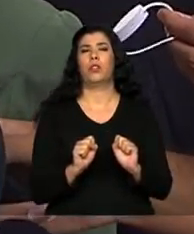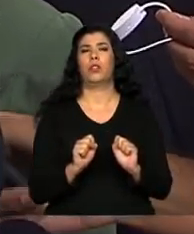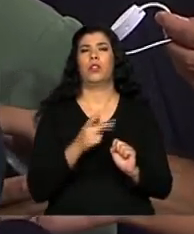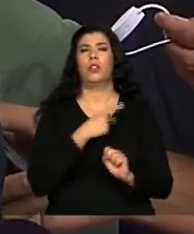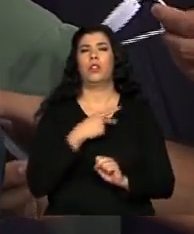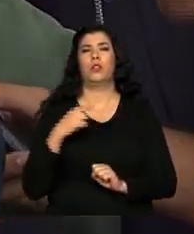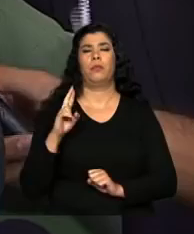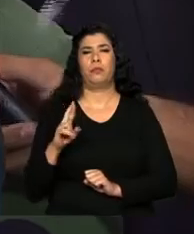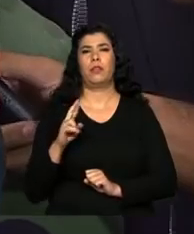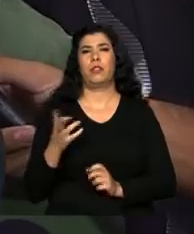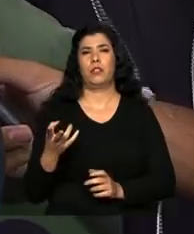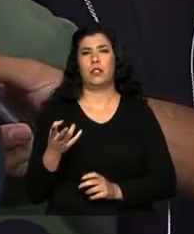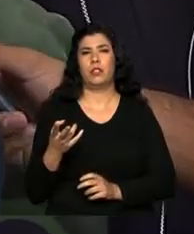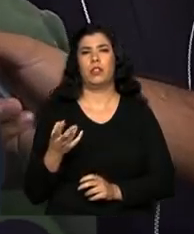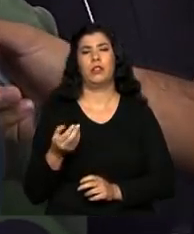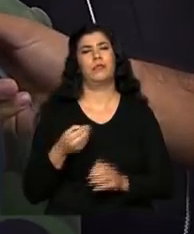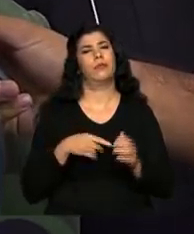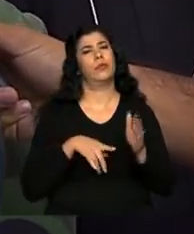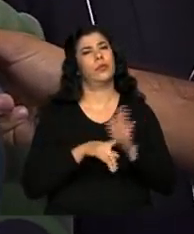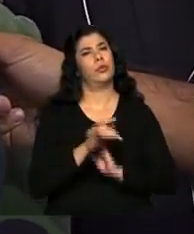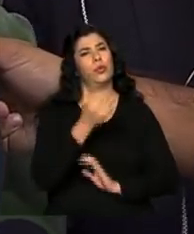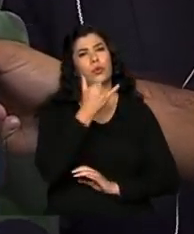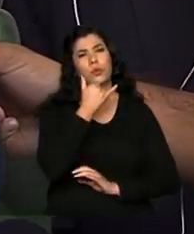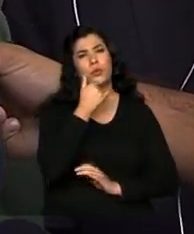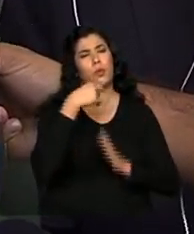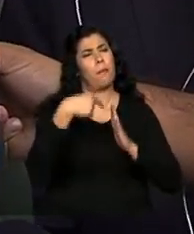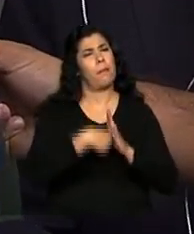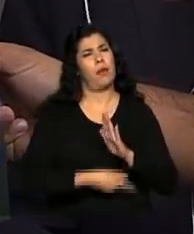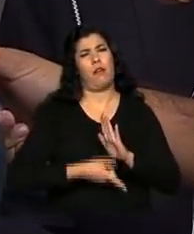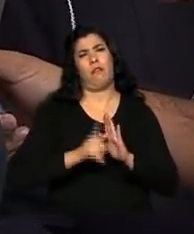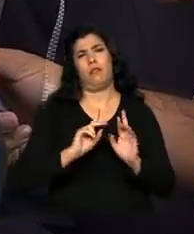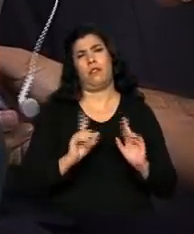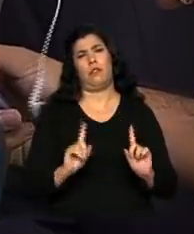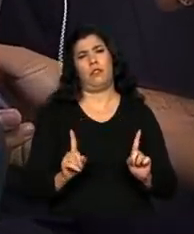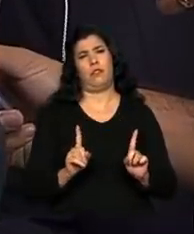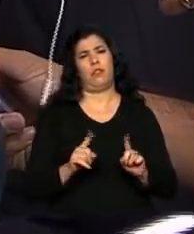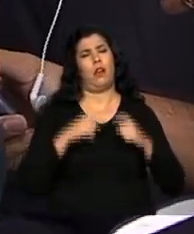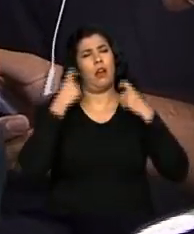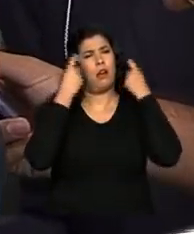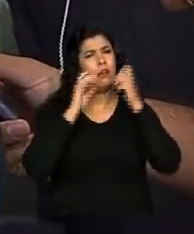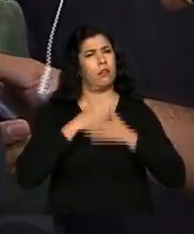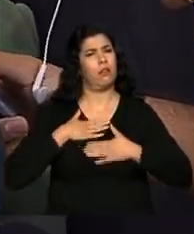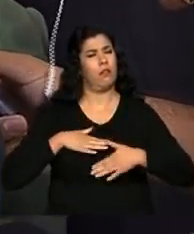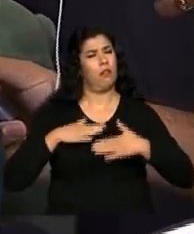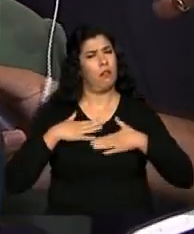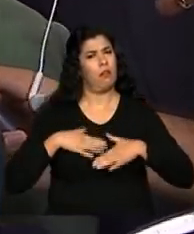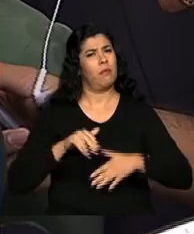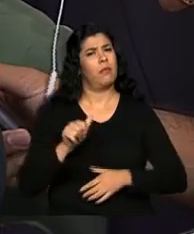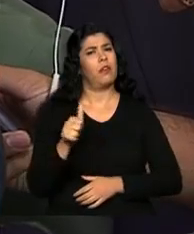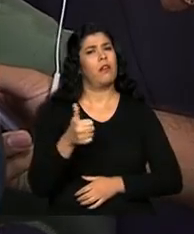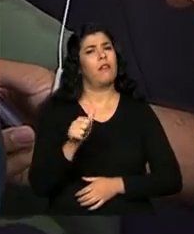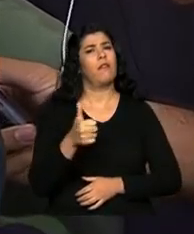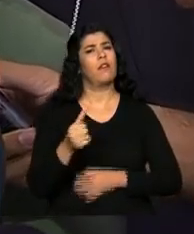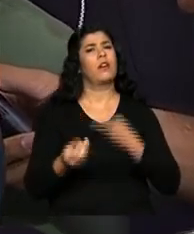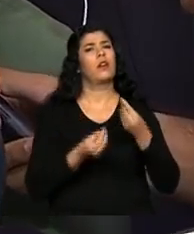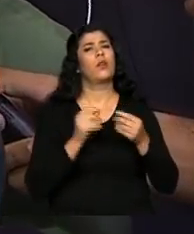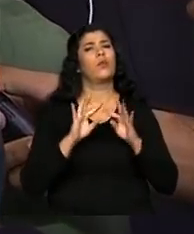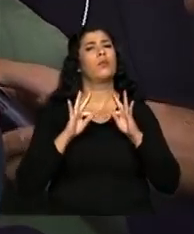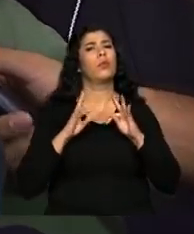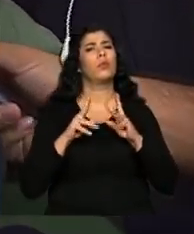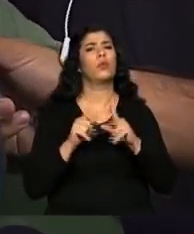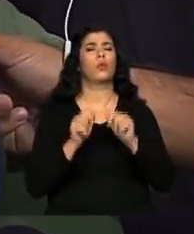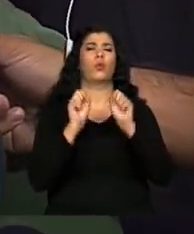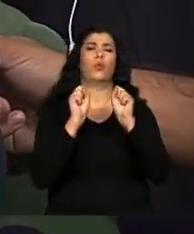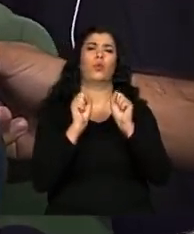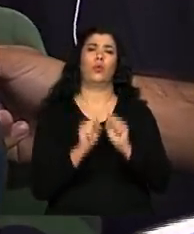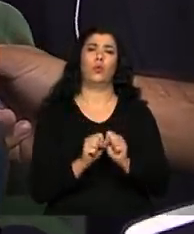Tânia, vamos fazer uma coisa, Tânia, não nos precipitemos. Vamos avaliar. Todos os poderes no Brasil